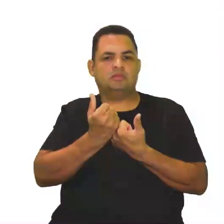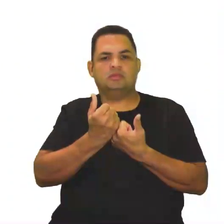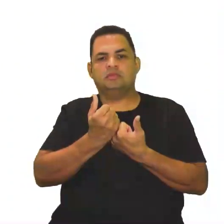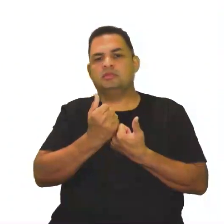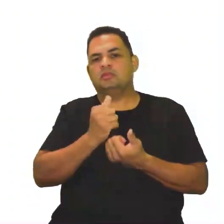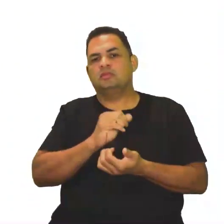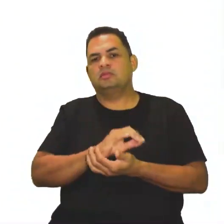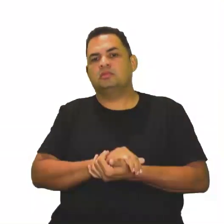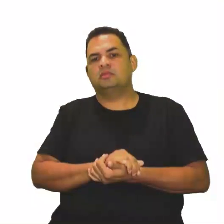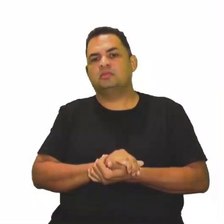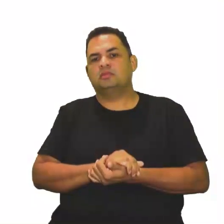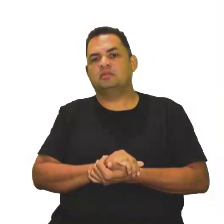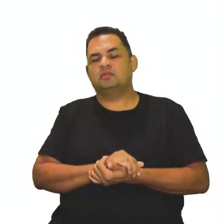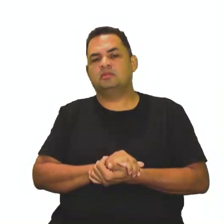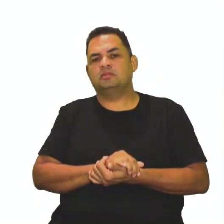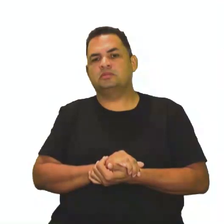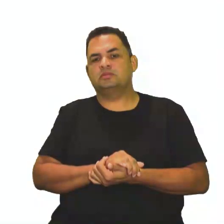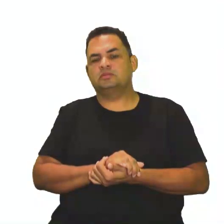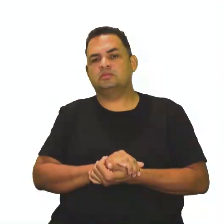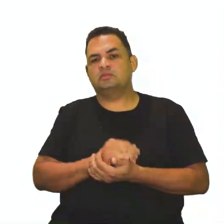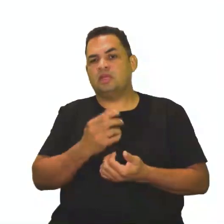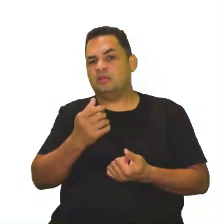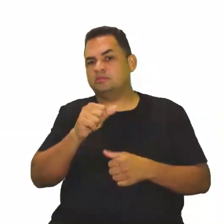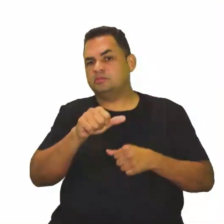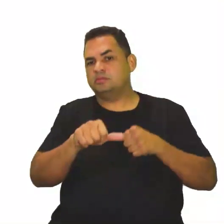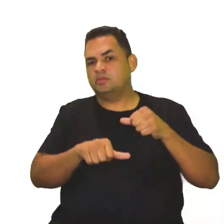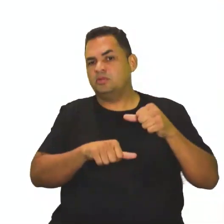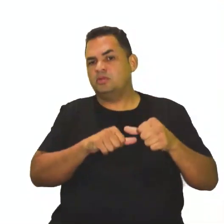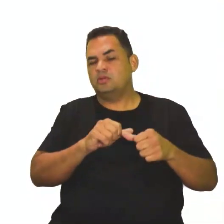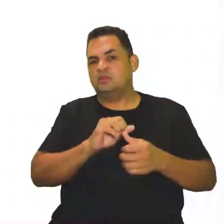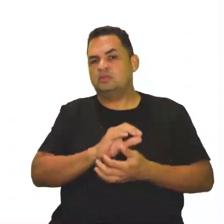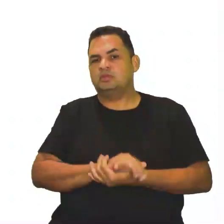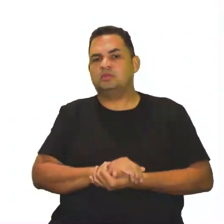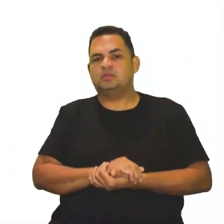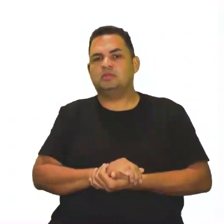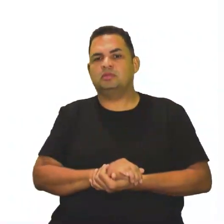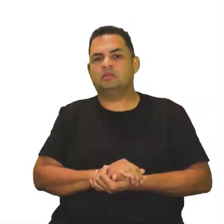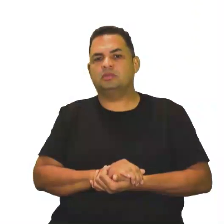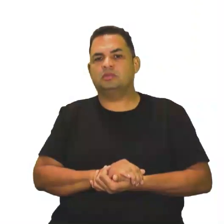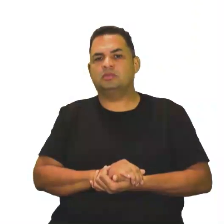tensão aqui na potência e nós obtivemos o que?